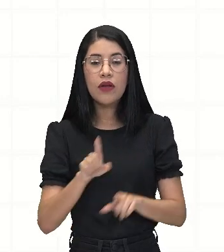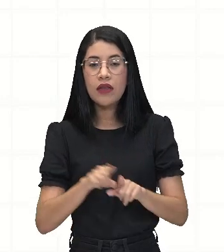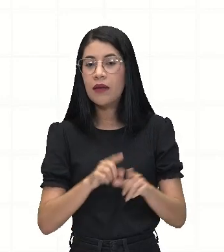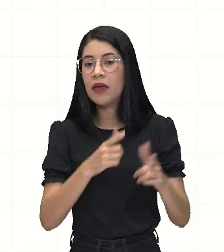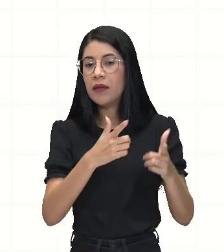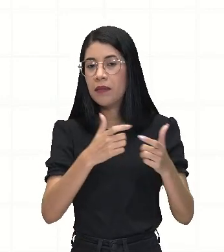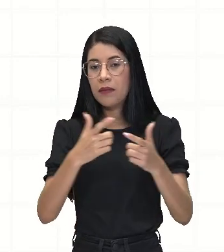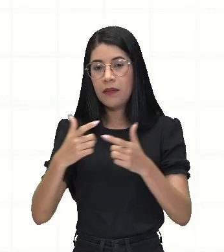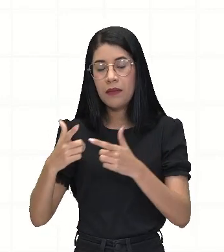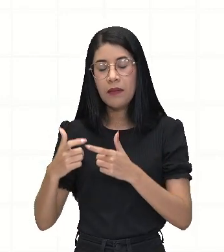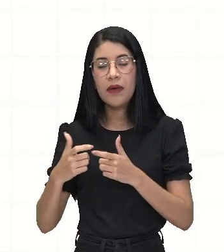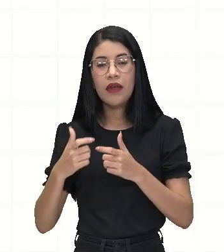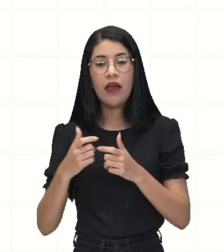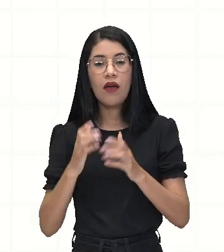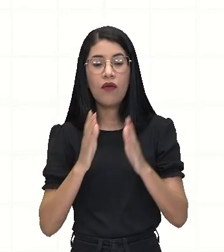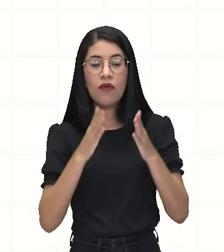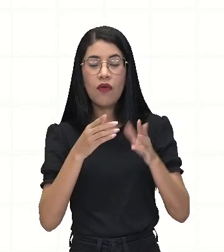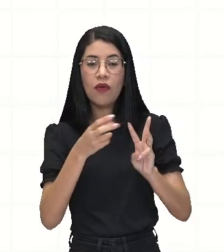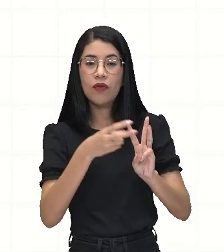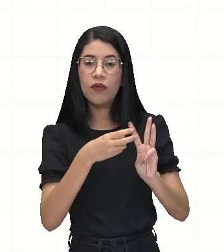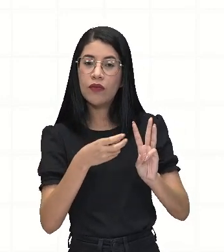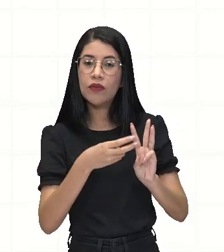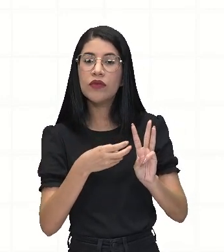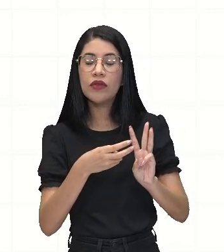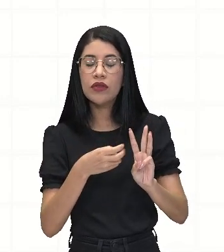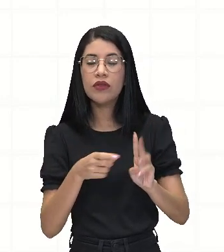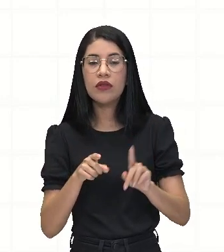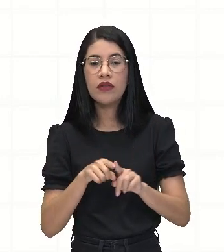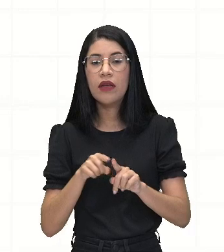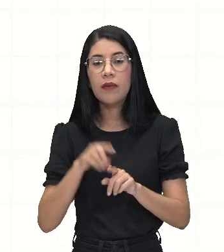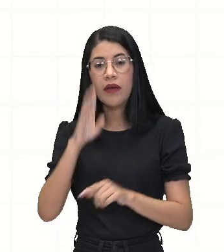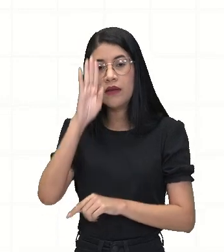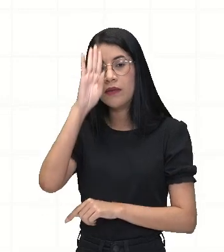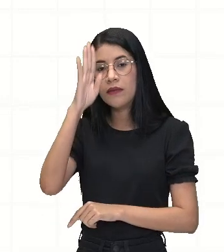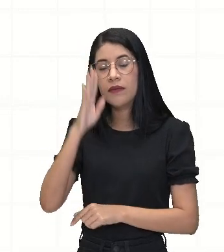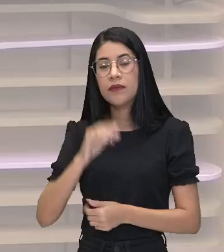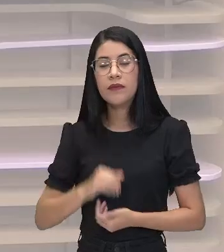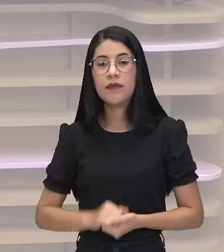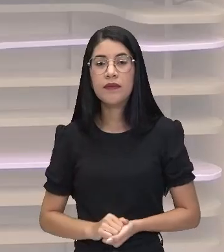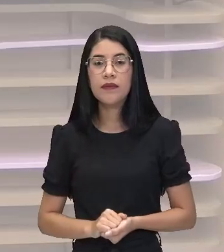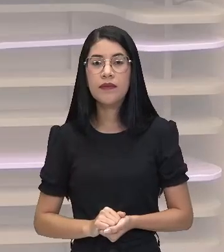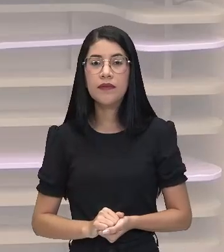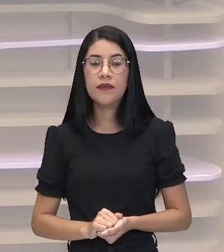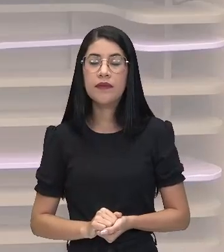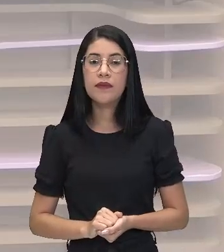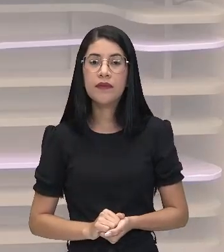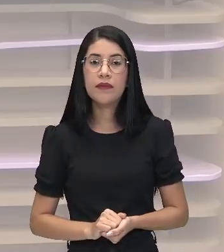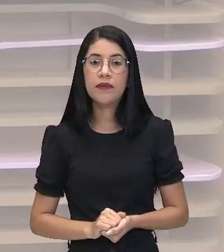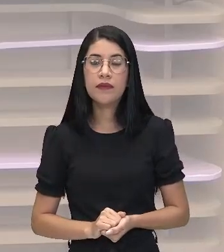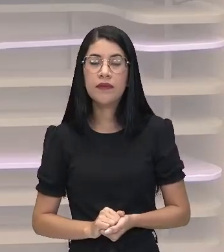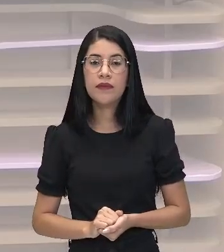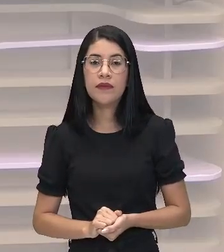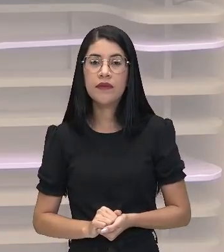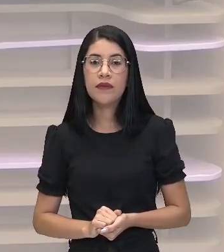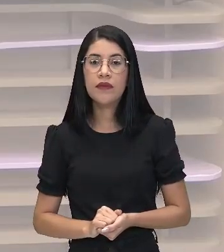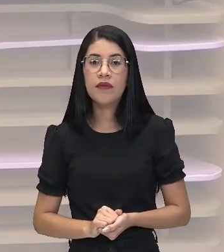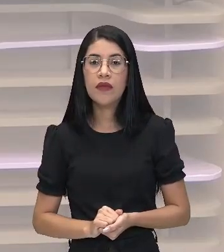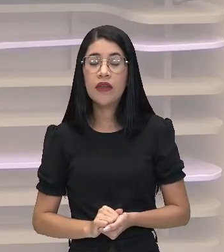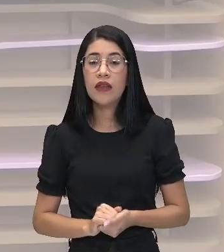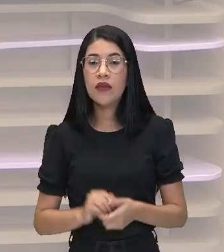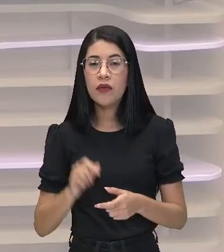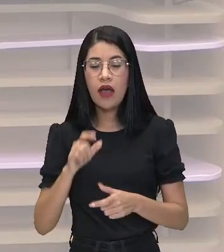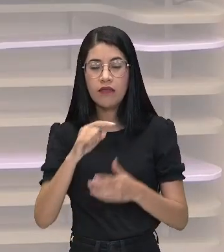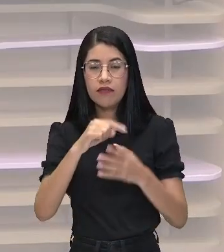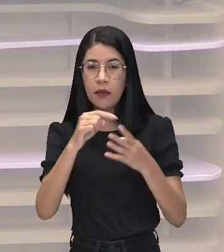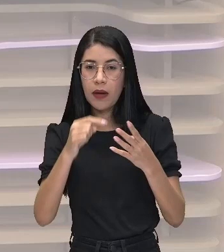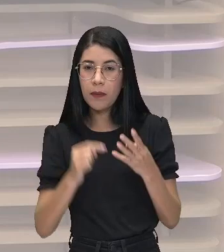áreas, né, mas conflitos mais intensos aí com os indígenas, tá bom? Então, nessas principais áreas de expansão,